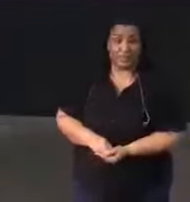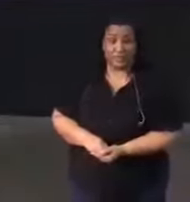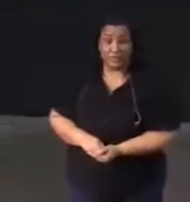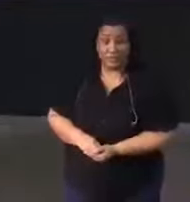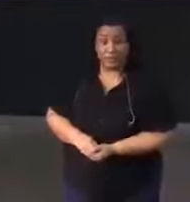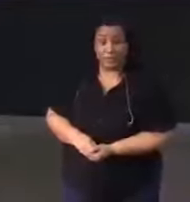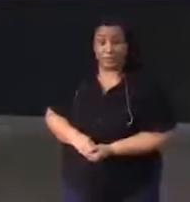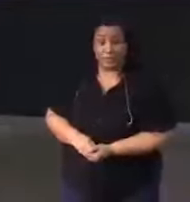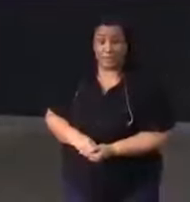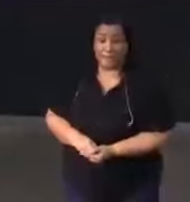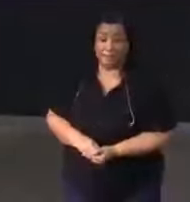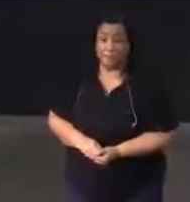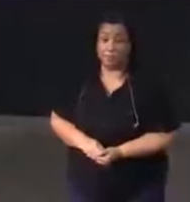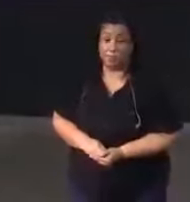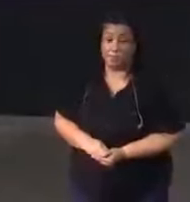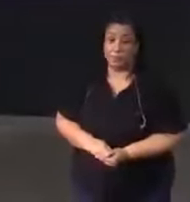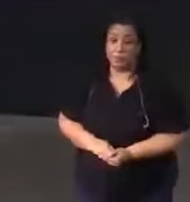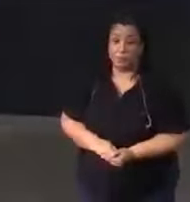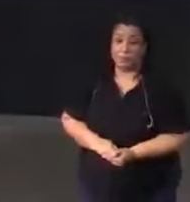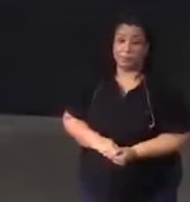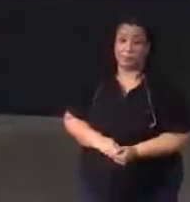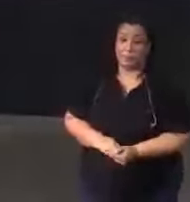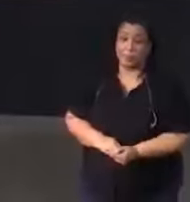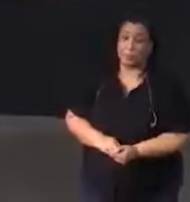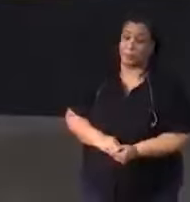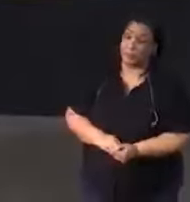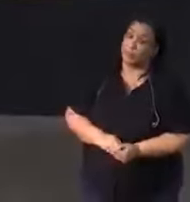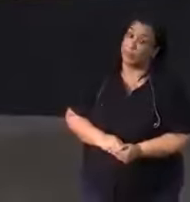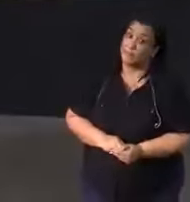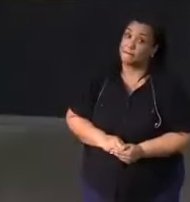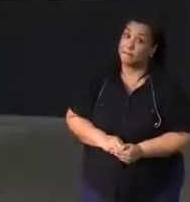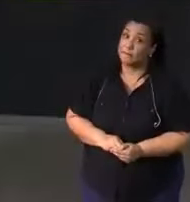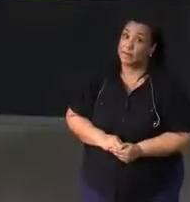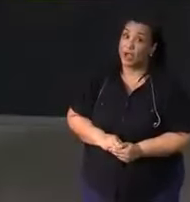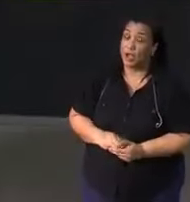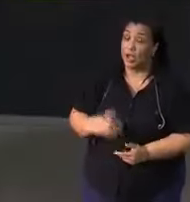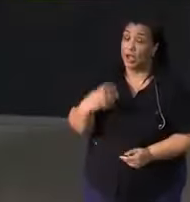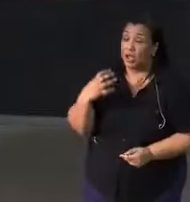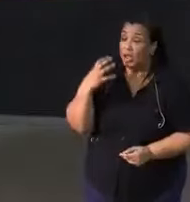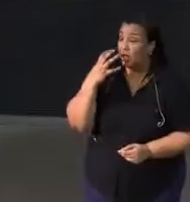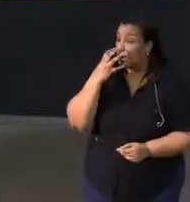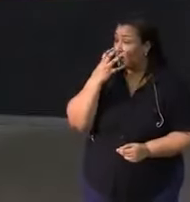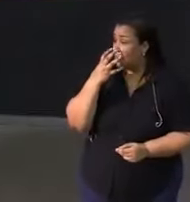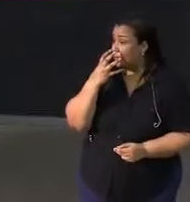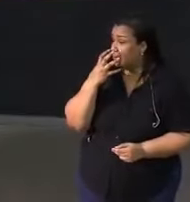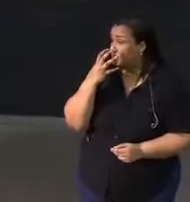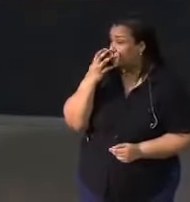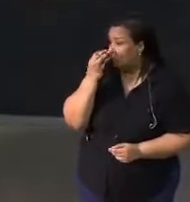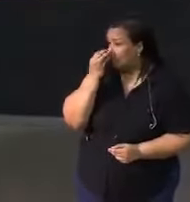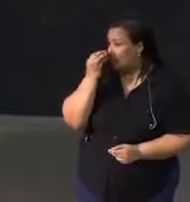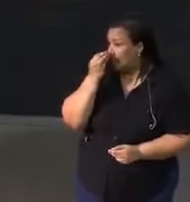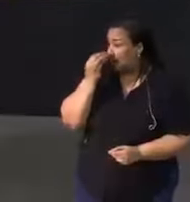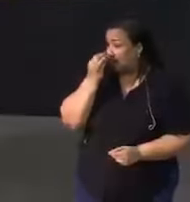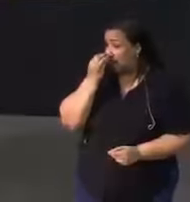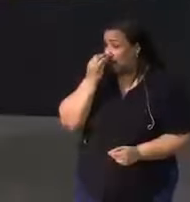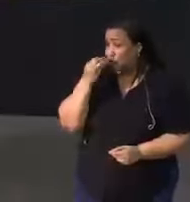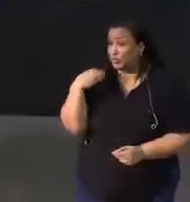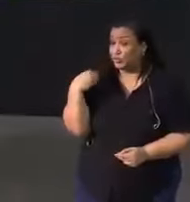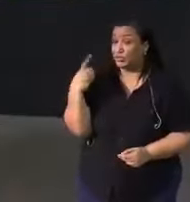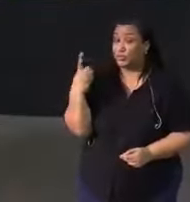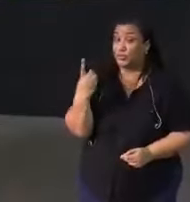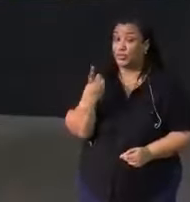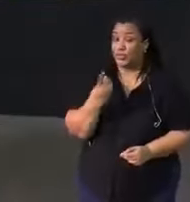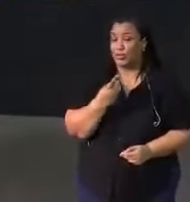Interessante é que a diferença é que nesse âmbito os palhaços somos nós. Somos os que